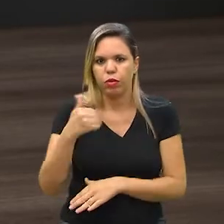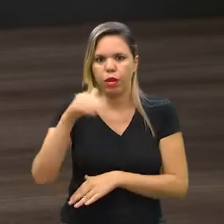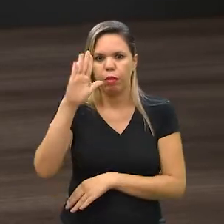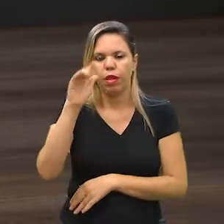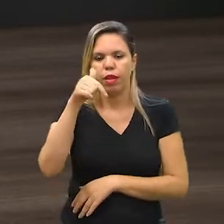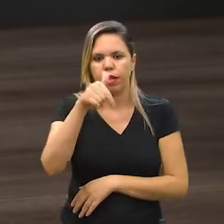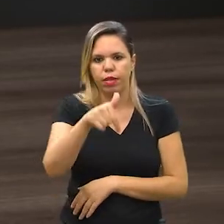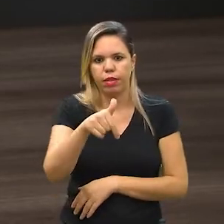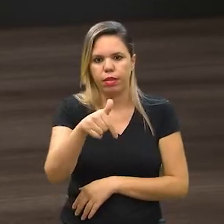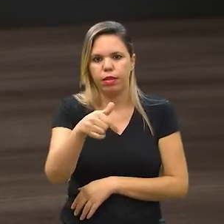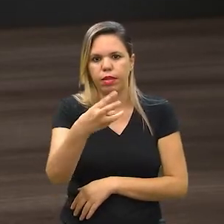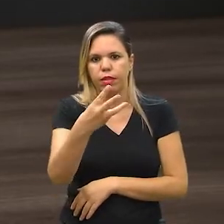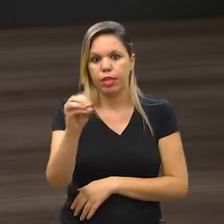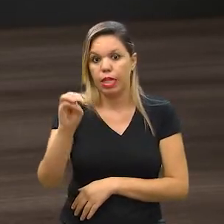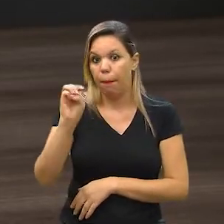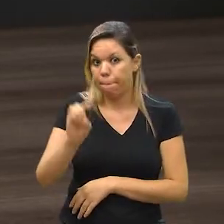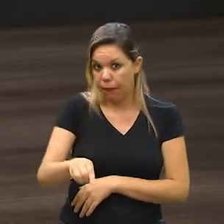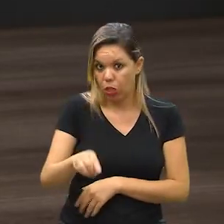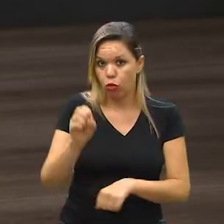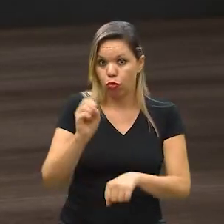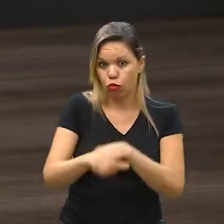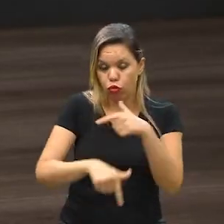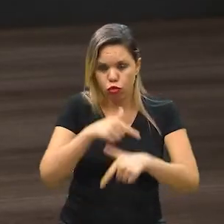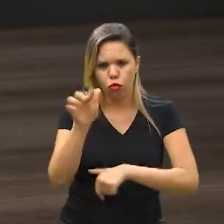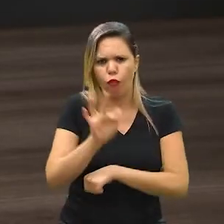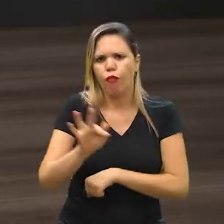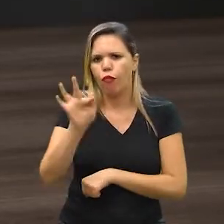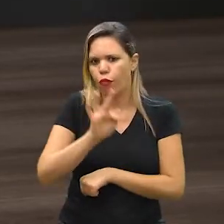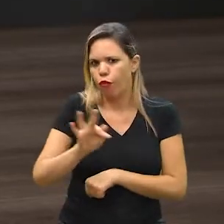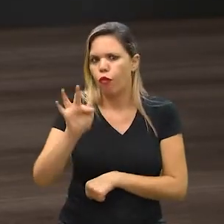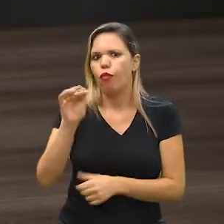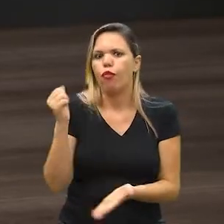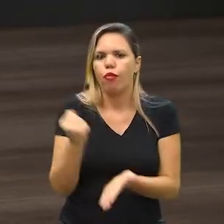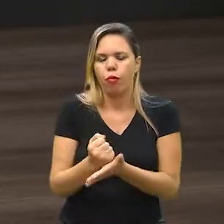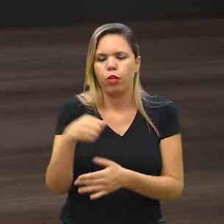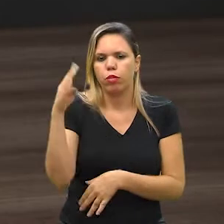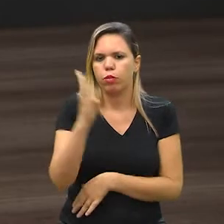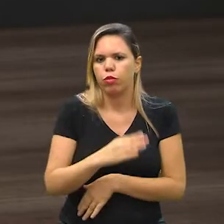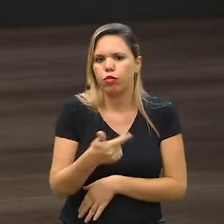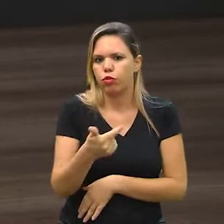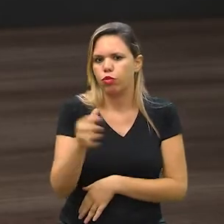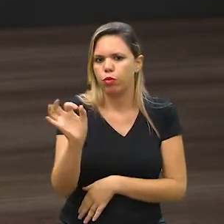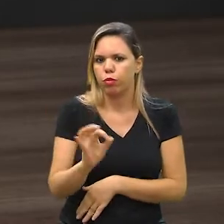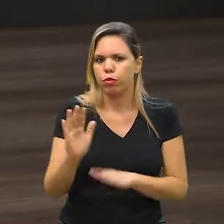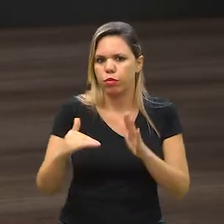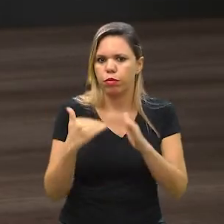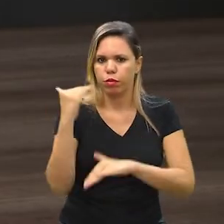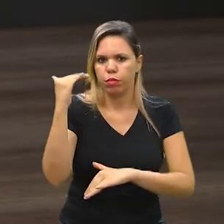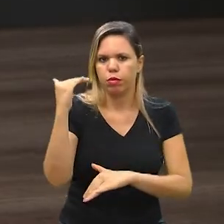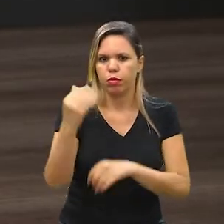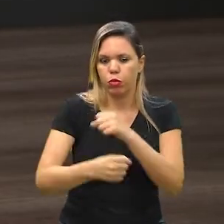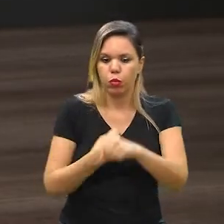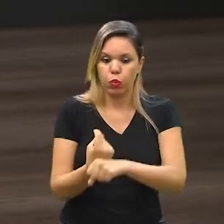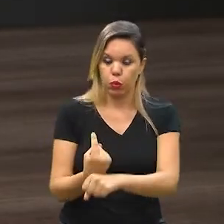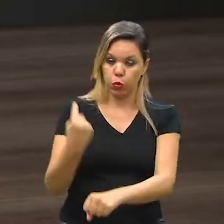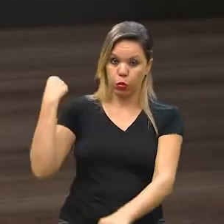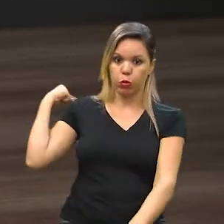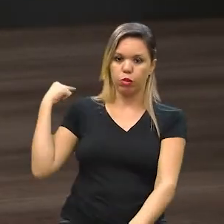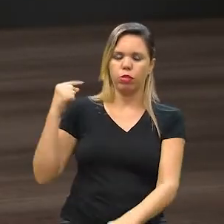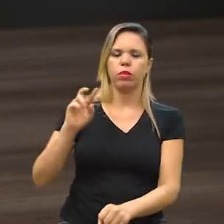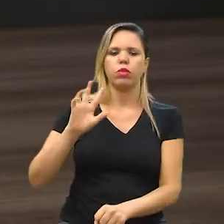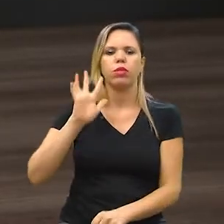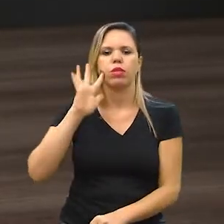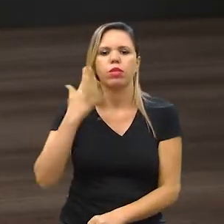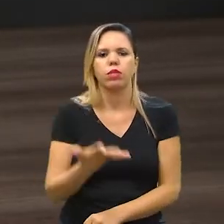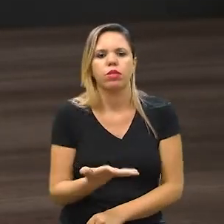de 730 mil empregos formais no Brasil, 22% a mais que no ano anterior. O bom resultado